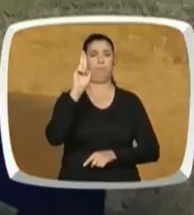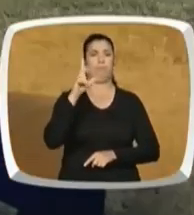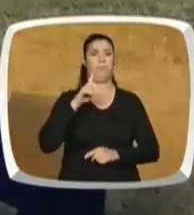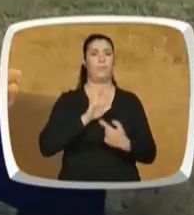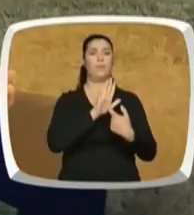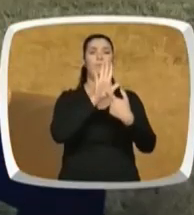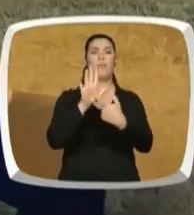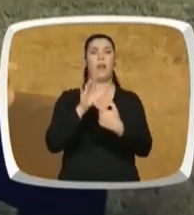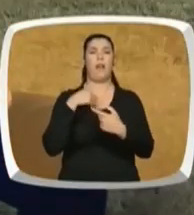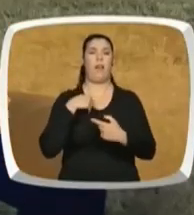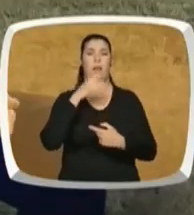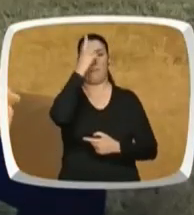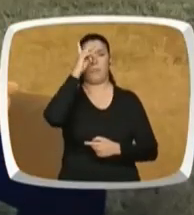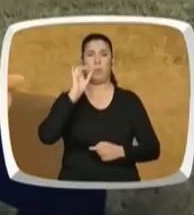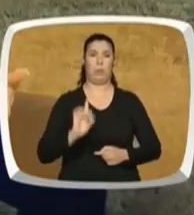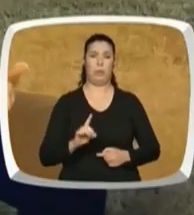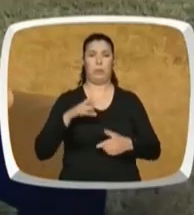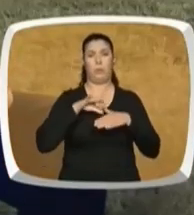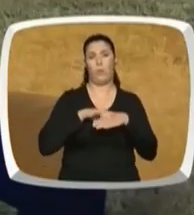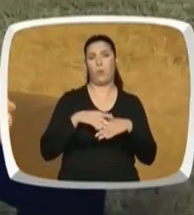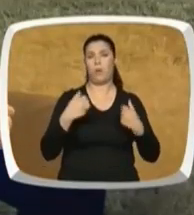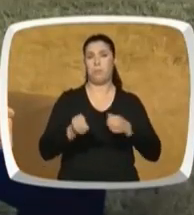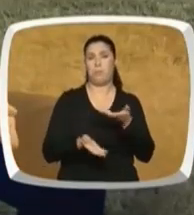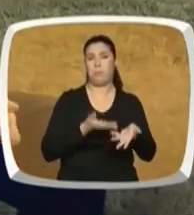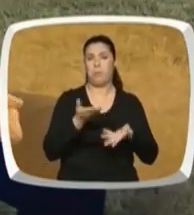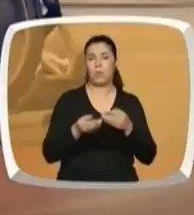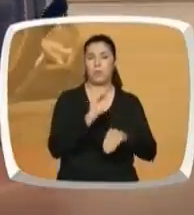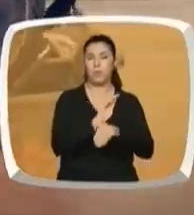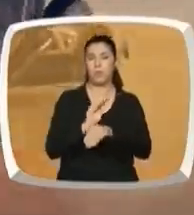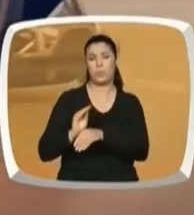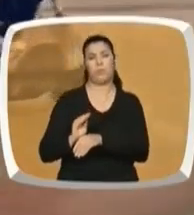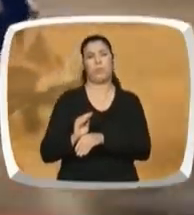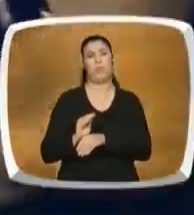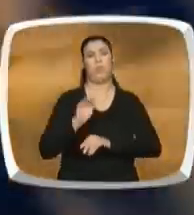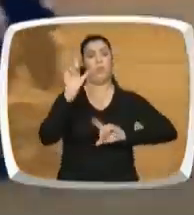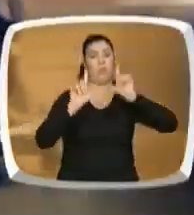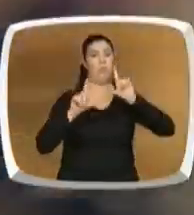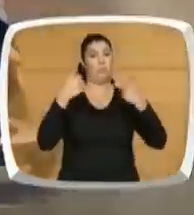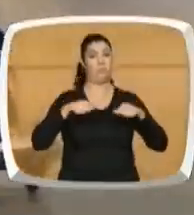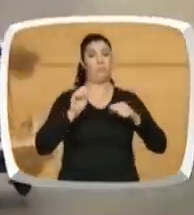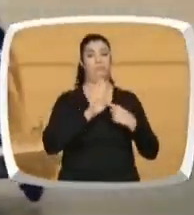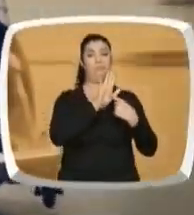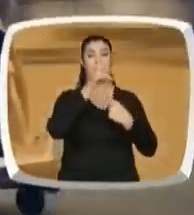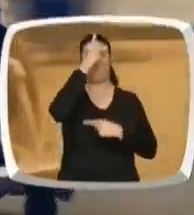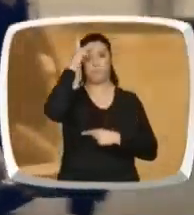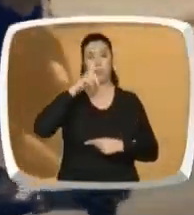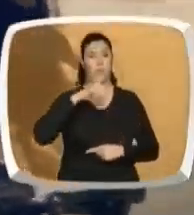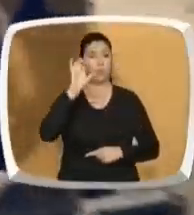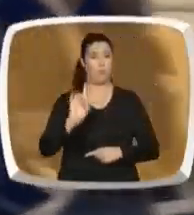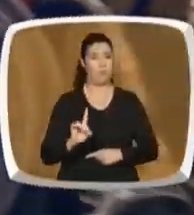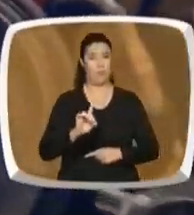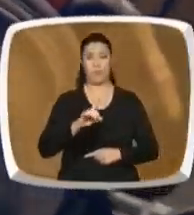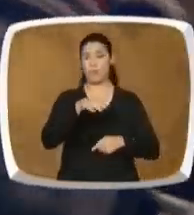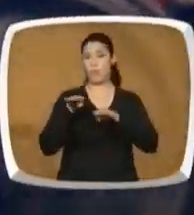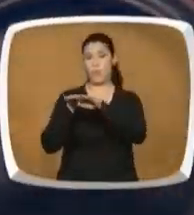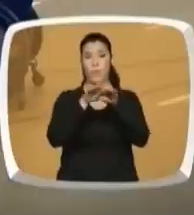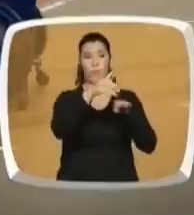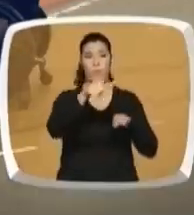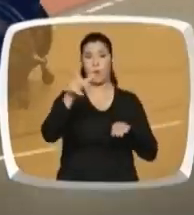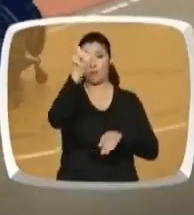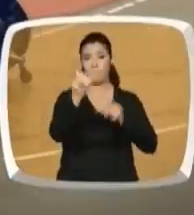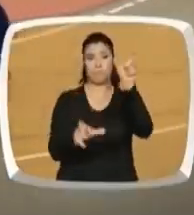são representadas é como uma doença, como uma coisa que precisa ser tratada. A TV deve mostrar a pessoa com deficiência como uma outra